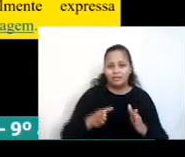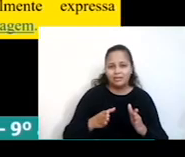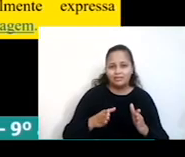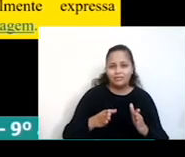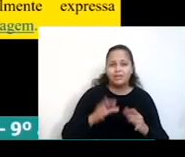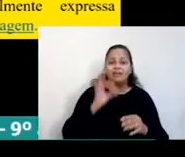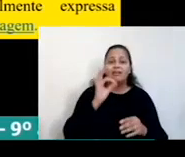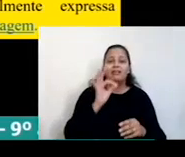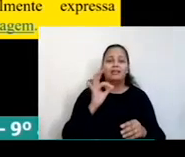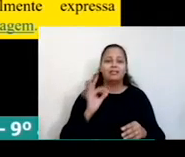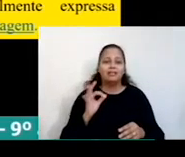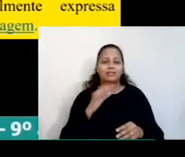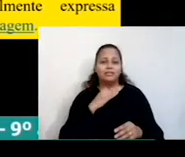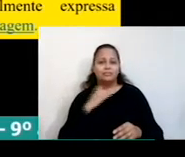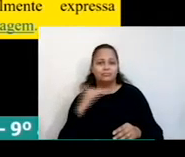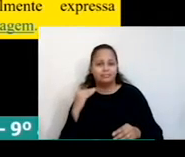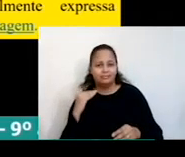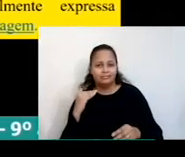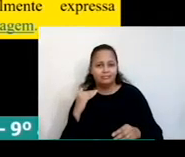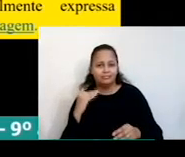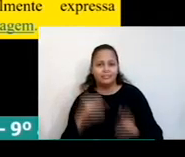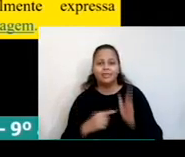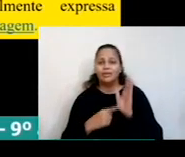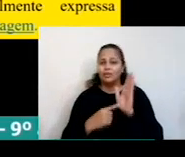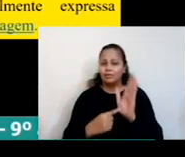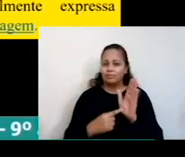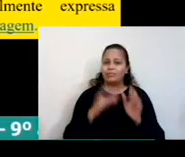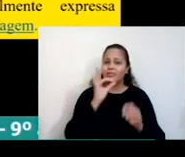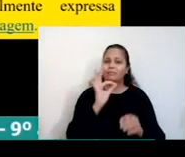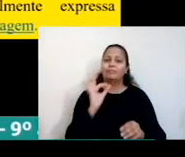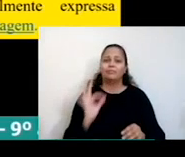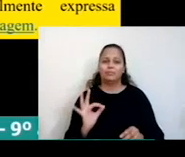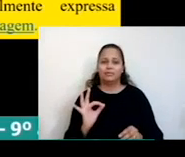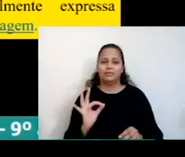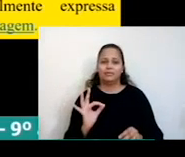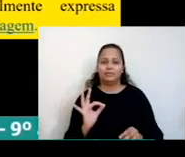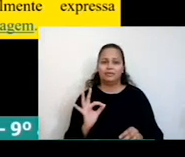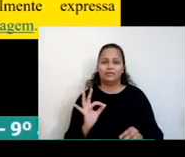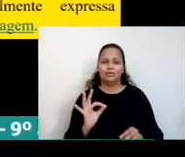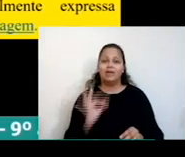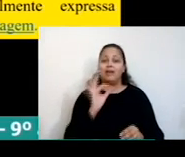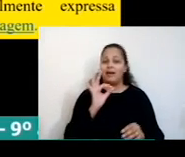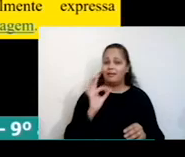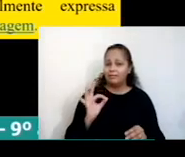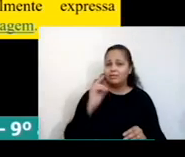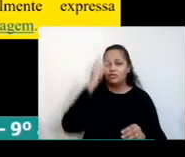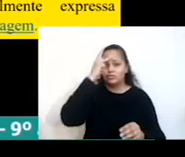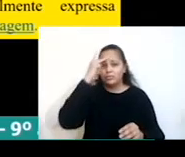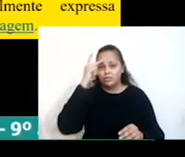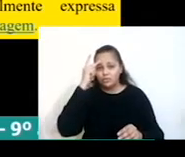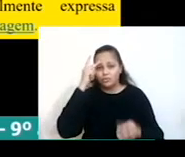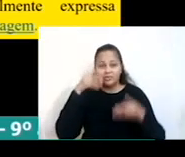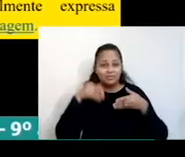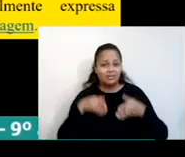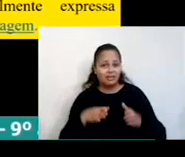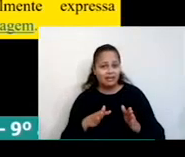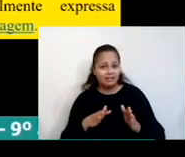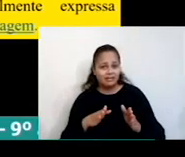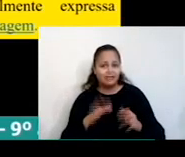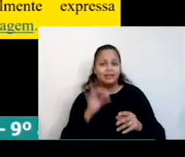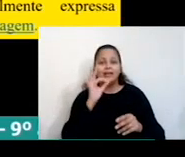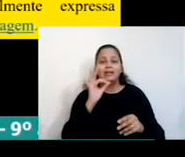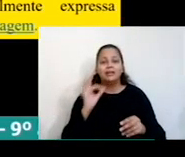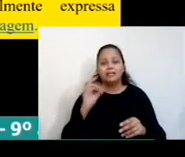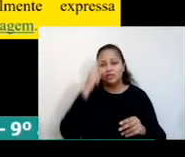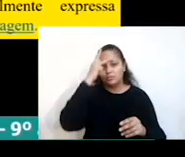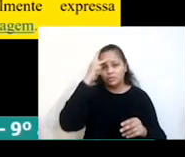ou de um país. Geralmente ele é expresso aí numa porcentagem, certo? Então tem uma taxa de pessoas que nascem e uma taxa de pessoas que morrem.